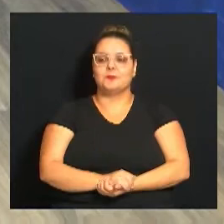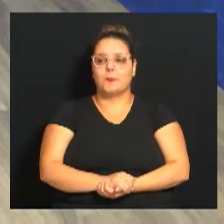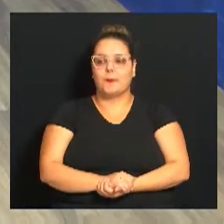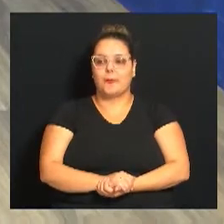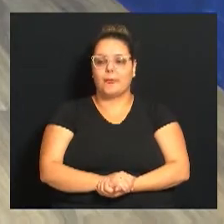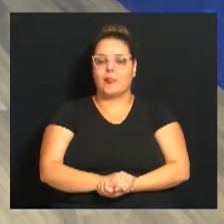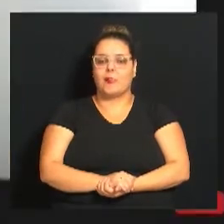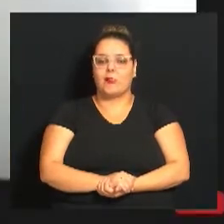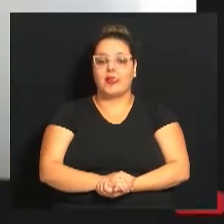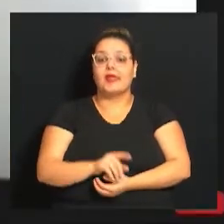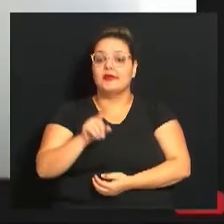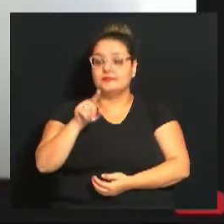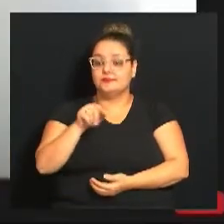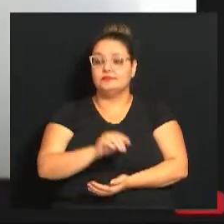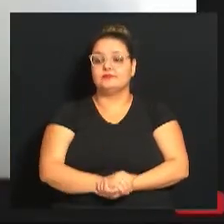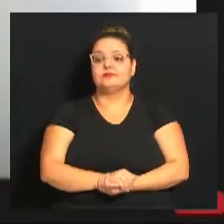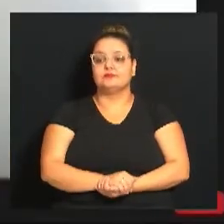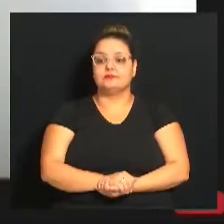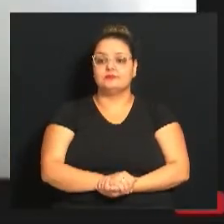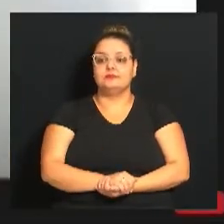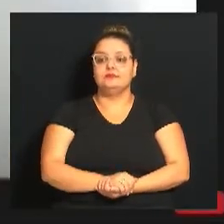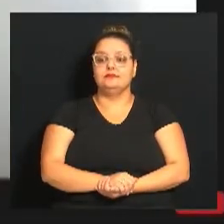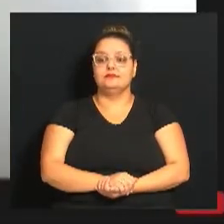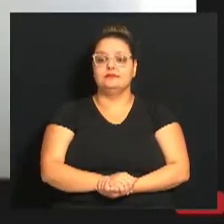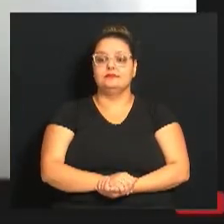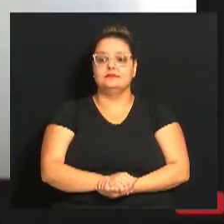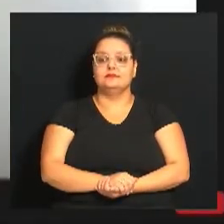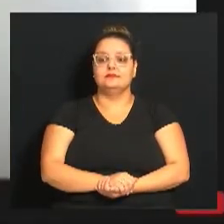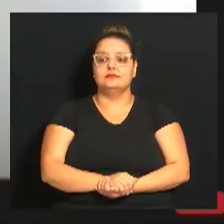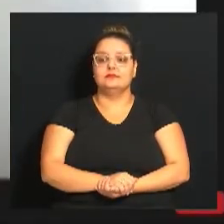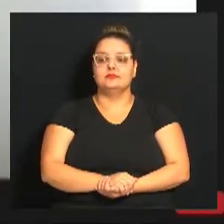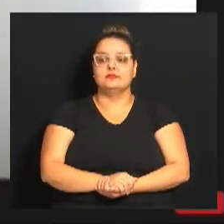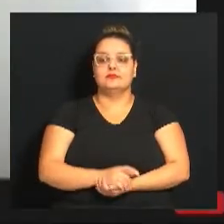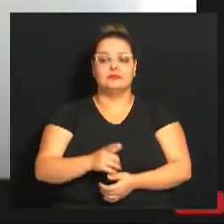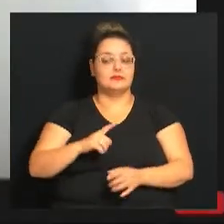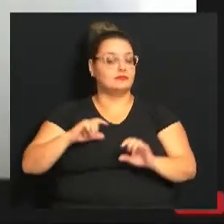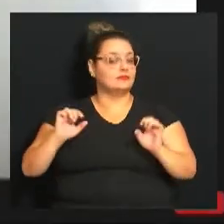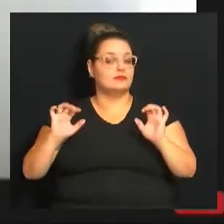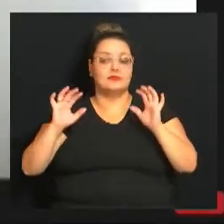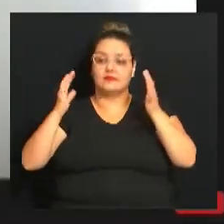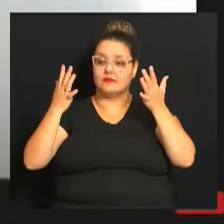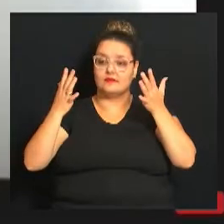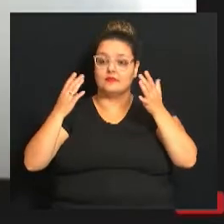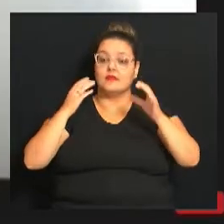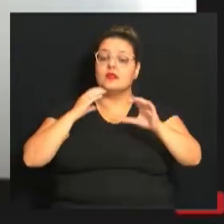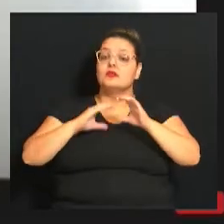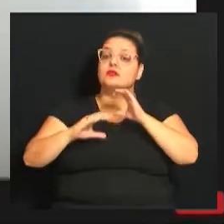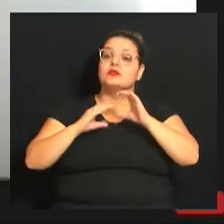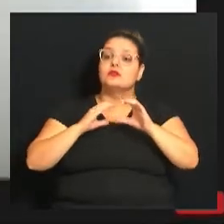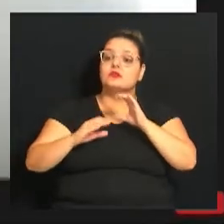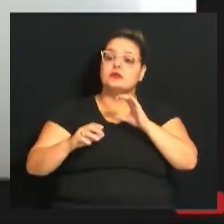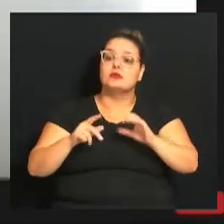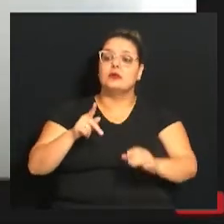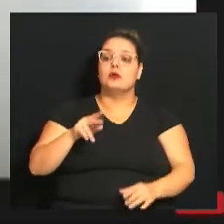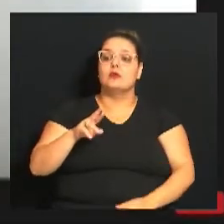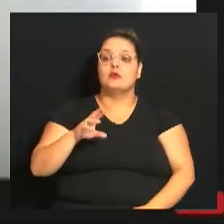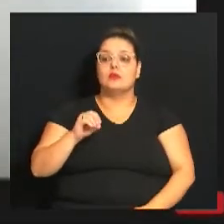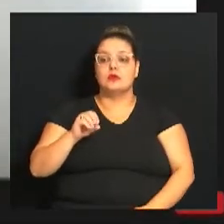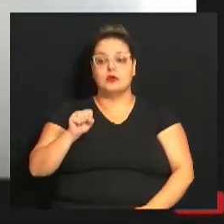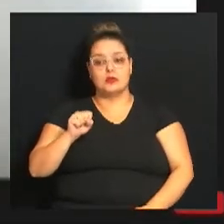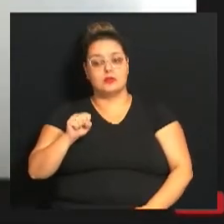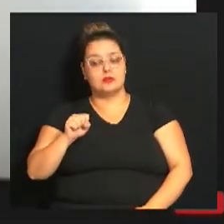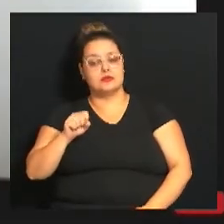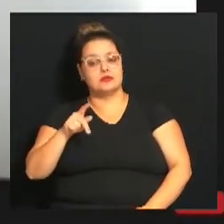Exato. Na verdade, eu tive essa ideia num evento muito grande de comunicação chamado Próxima, onde as pessoas